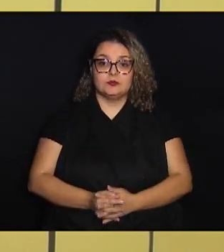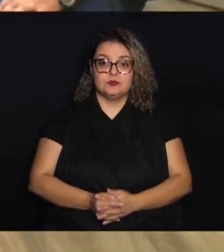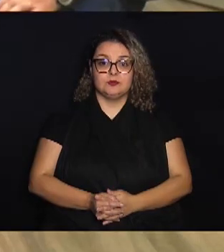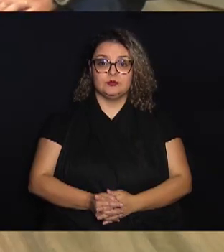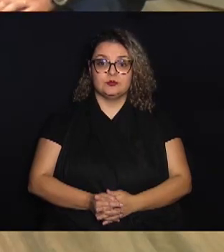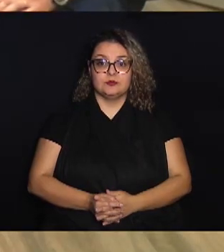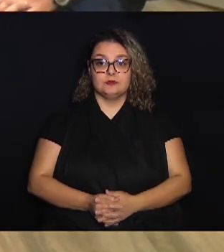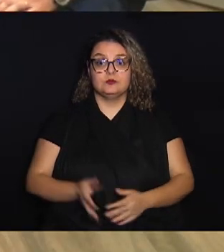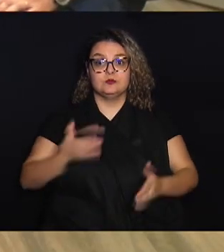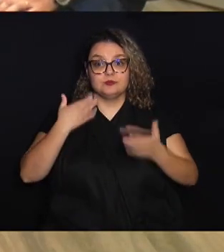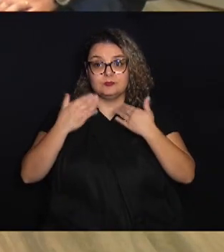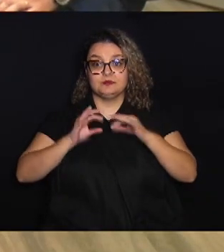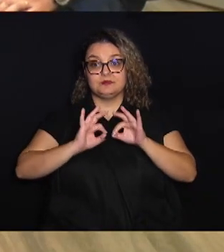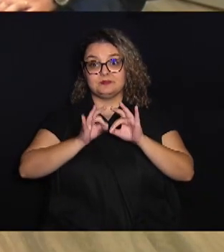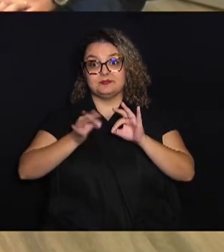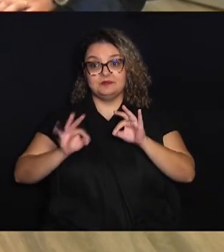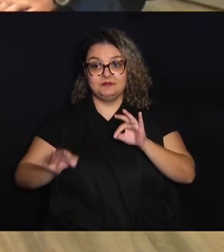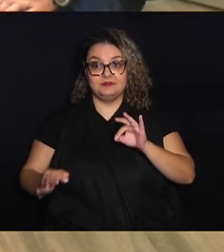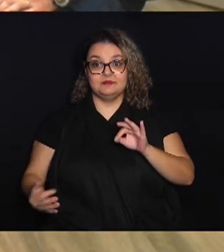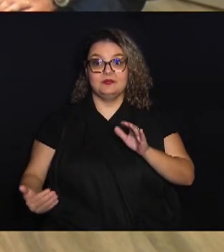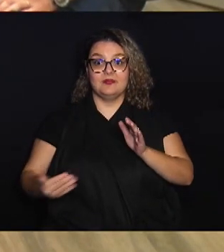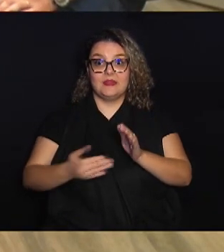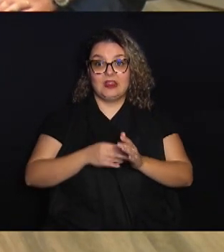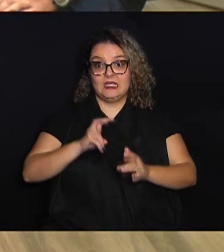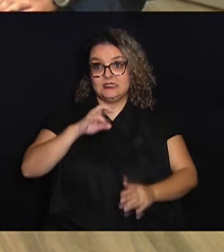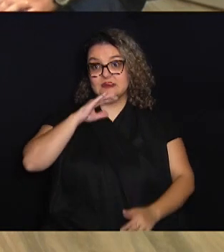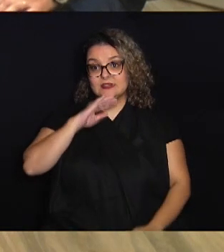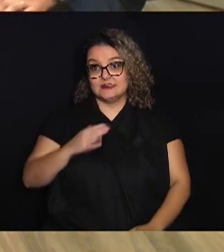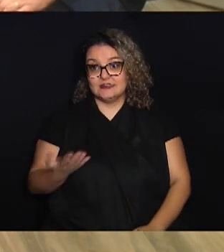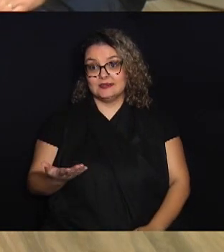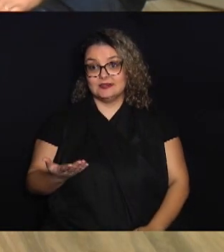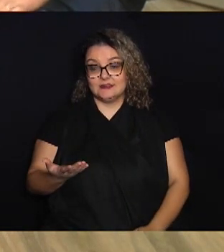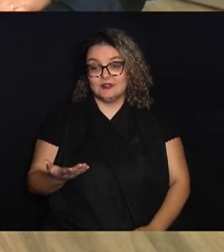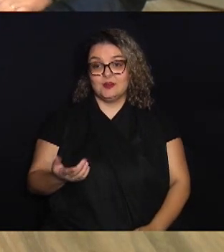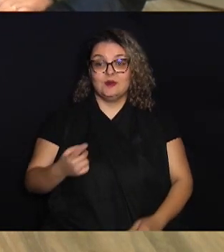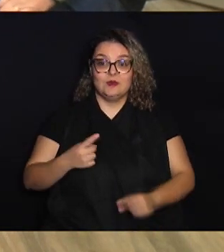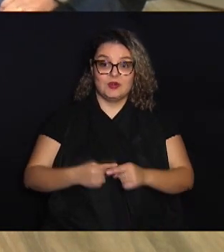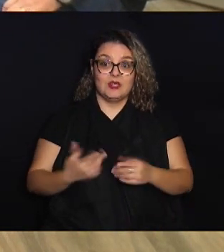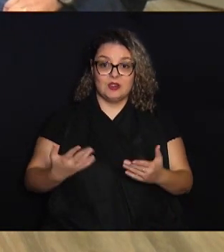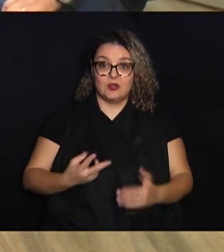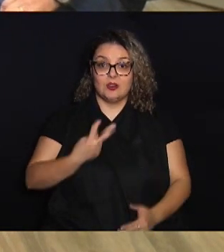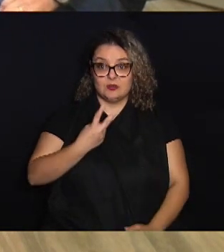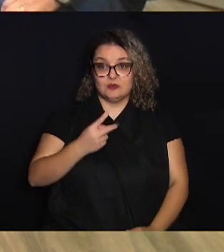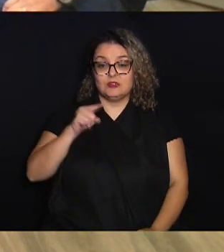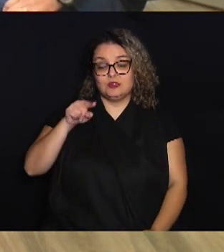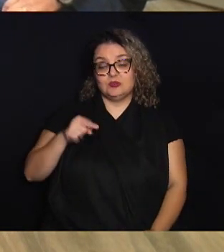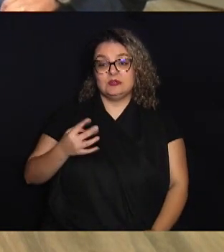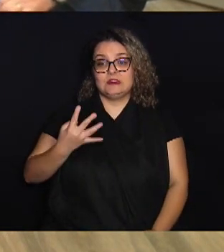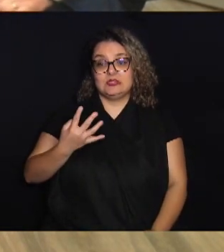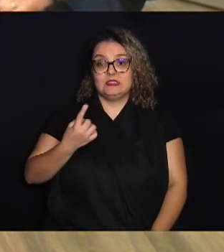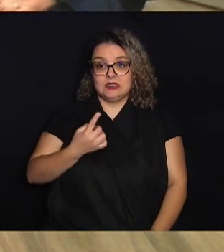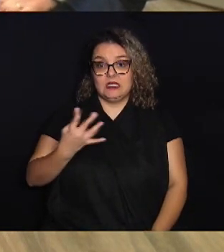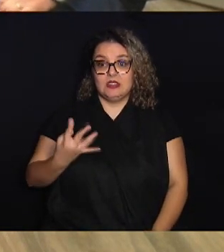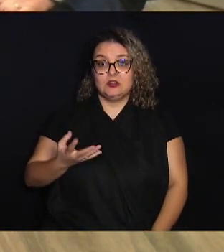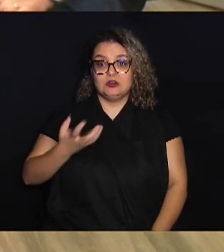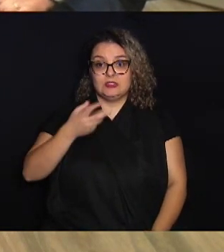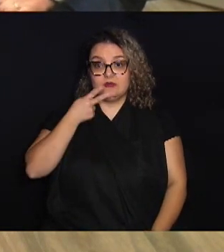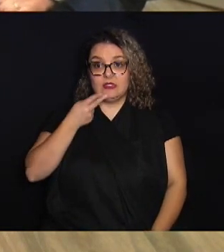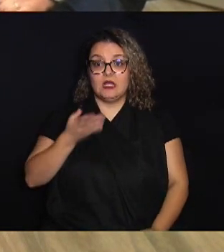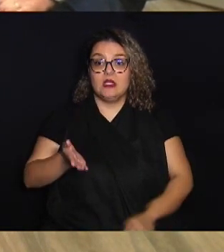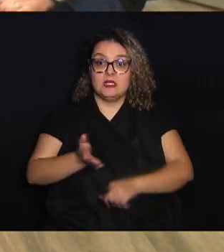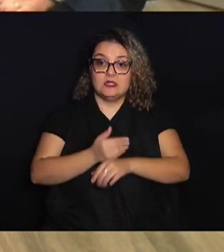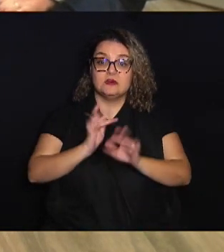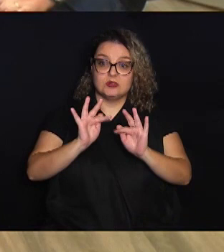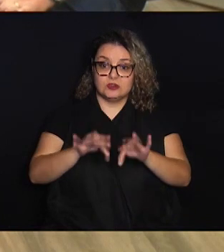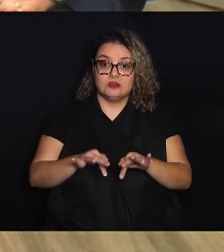gente ficar conversando até umas 5 horas da tarde, porque agora são 2h14, mas eu queria falar, antes da gente